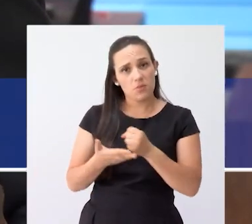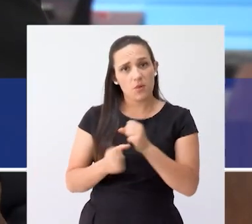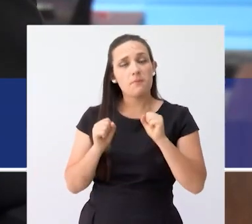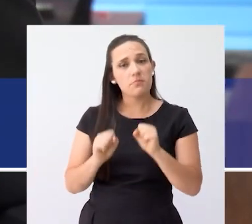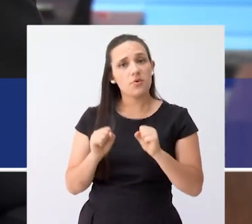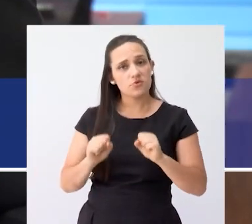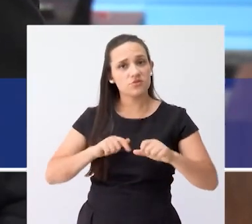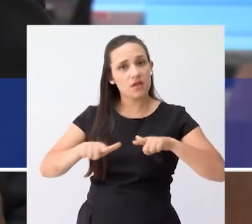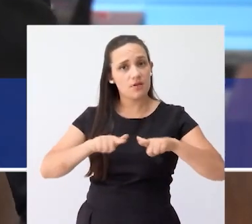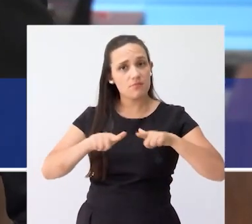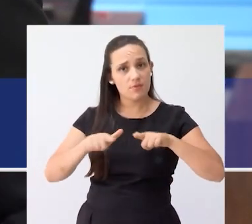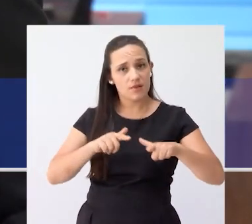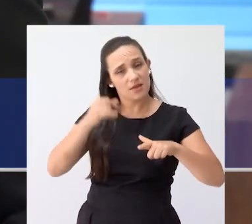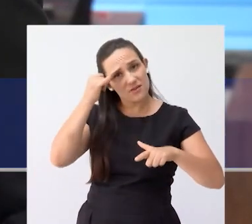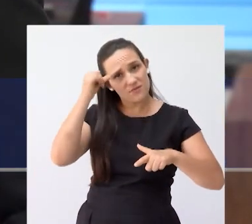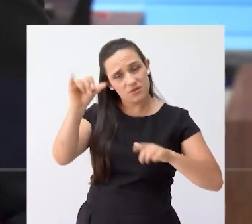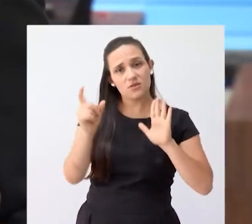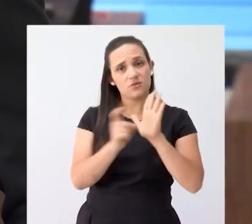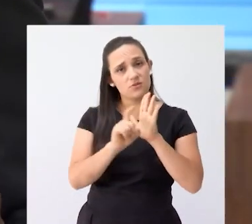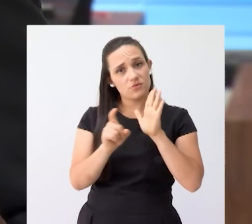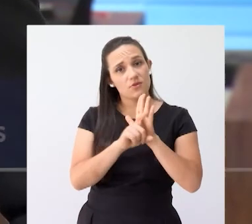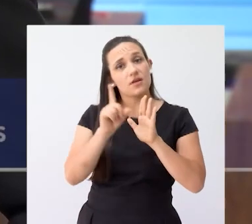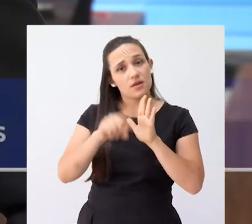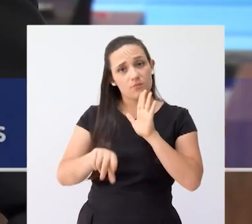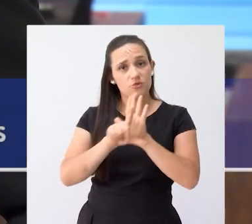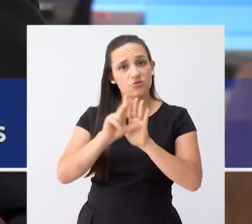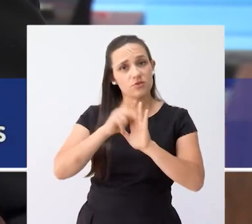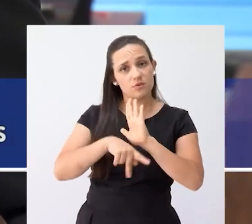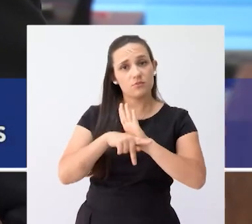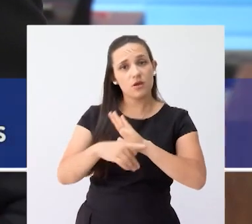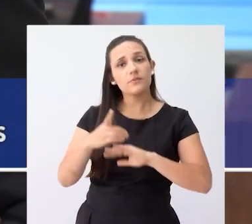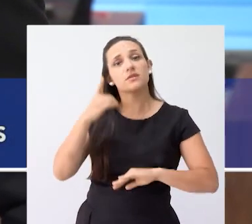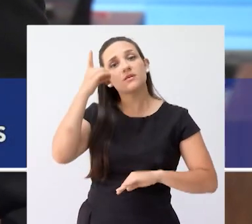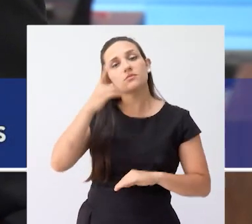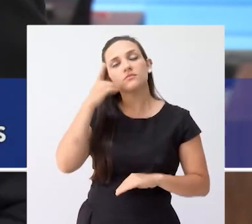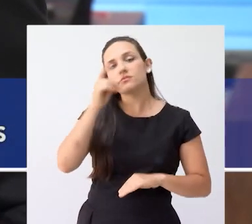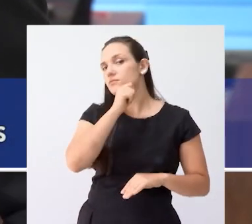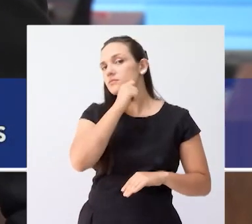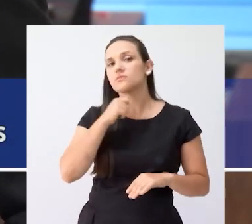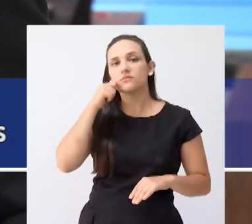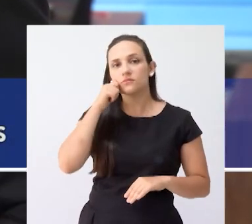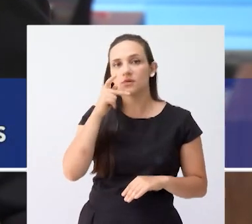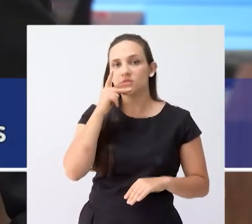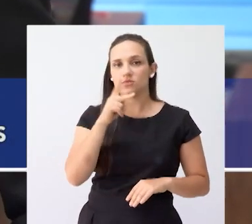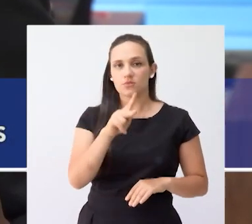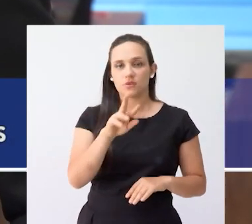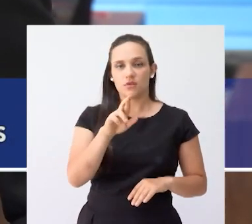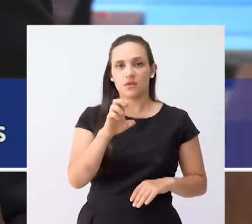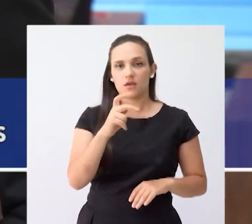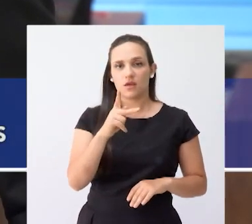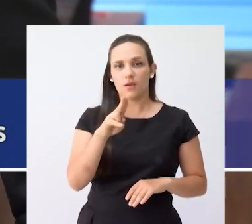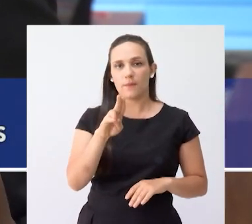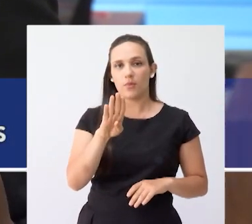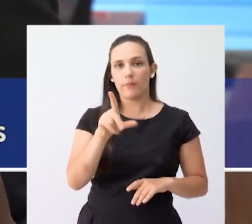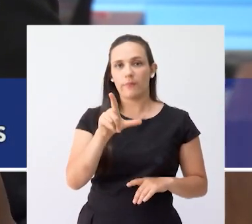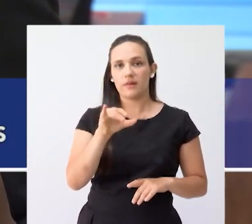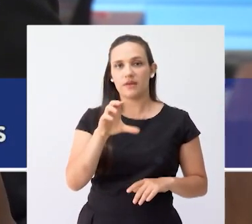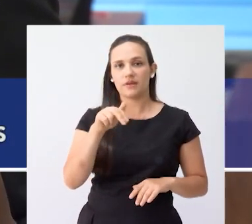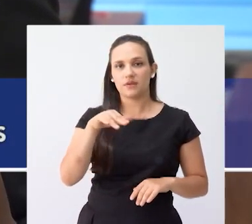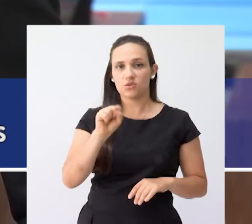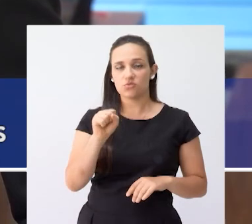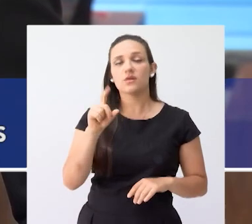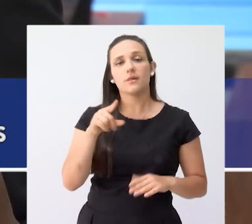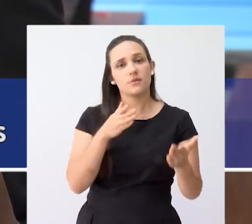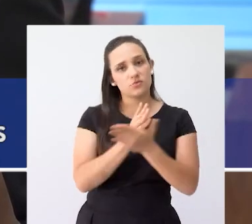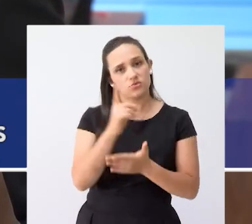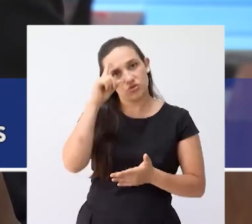na prevenção às drogas nas unidades escolares. Isso é o que prevê projeto de lei do deputado Antônio Vaz, do Republicanos, aprovado pelos parlamentares